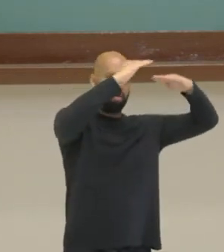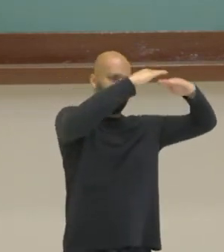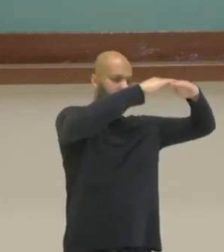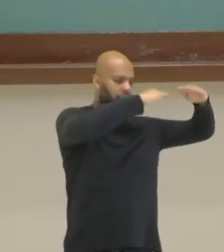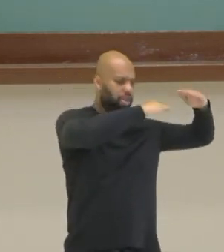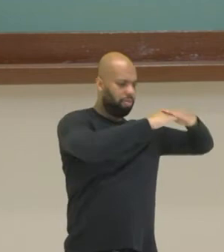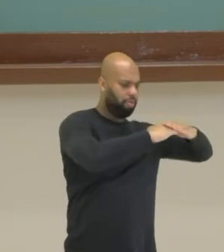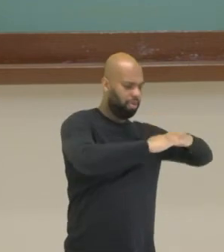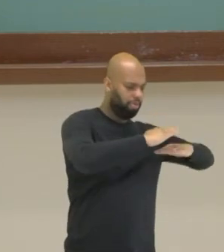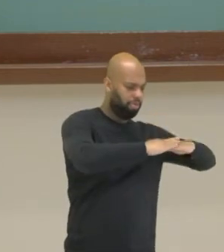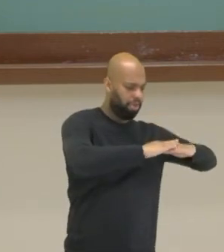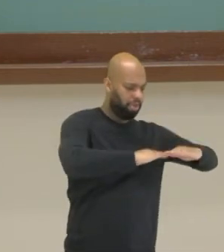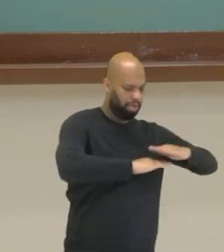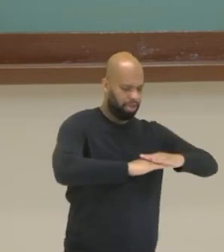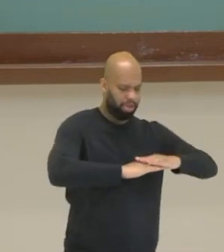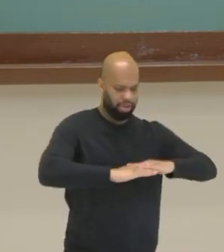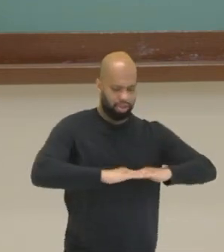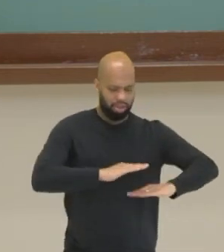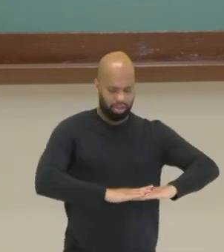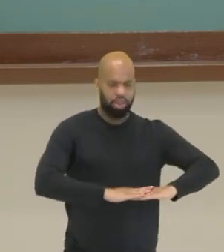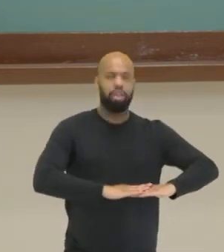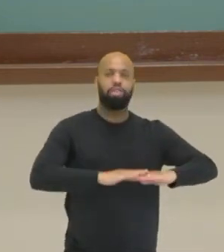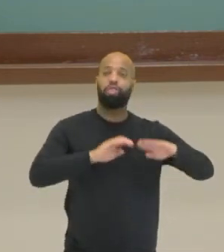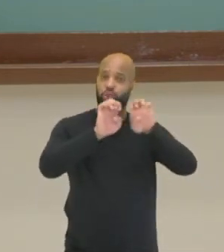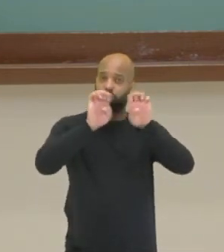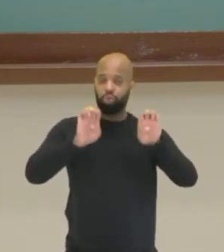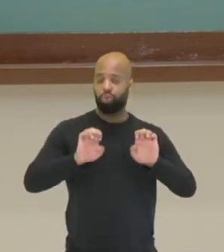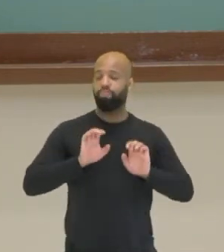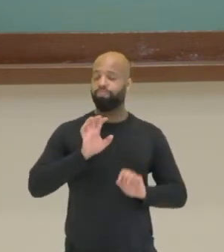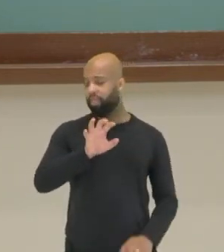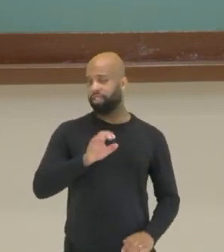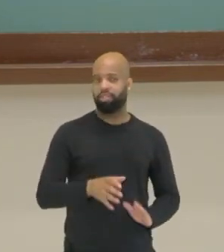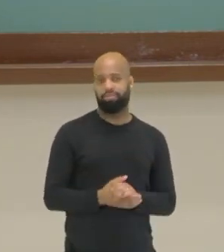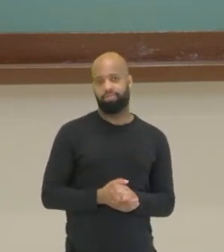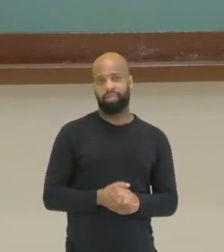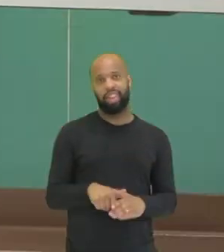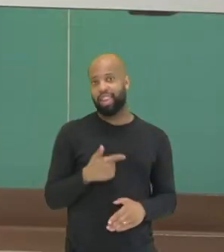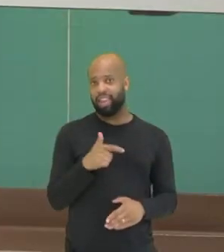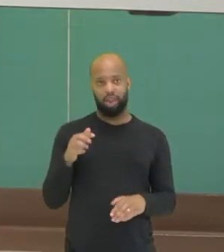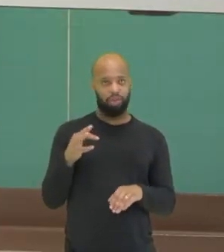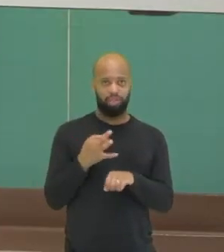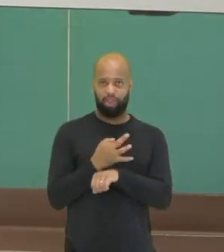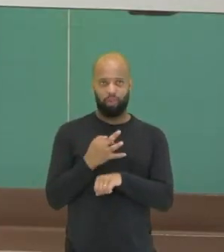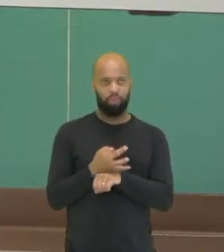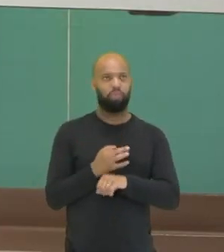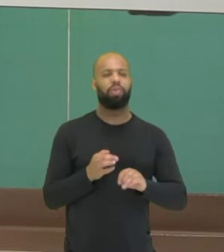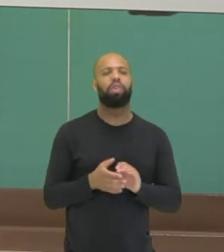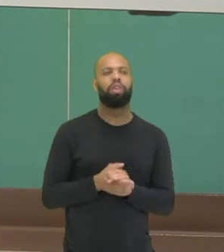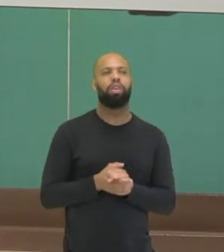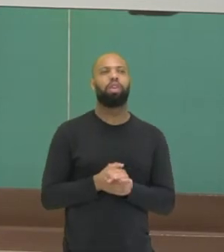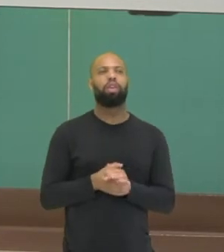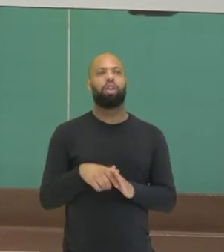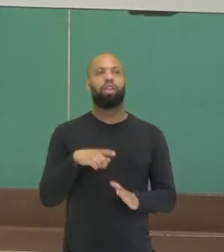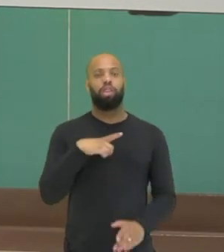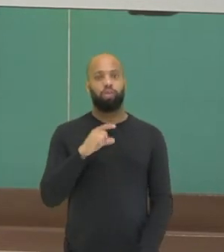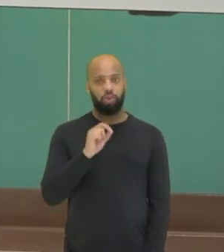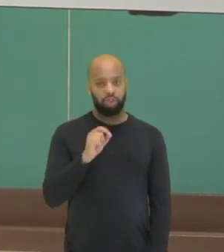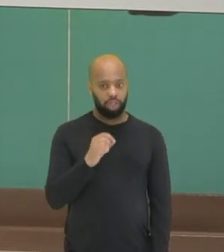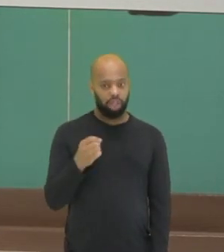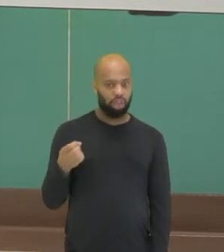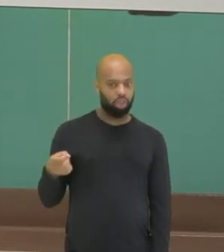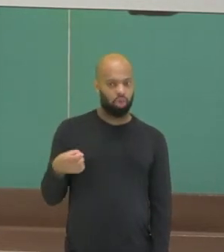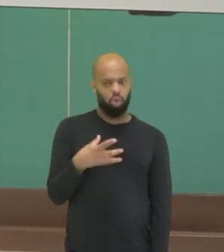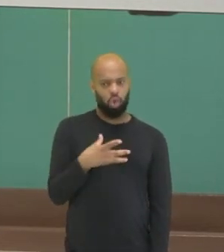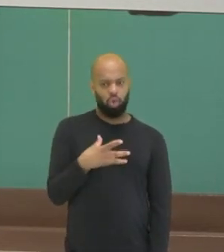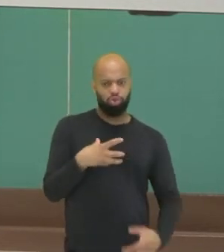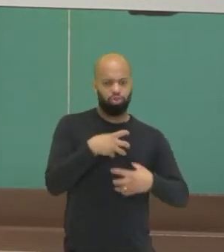da estrutura de uma parede, de algum tipo de construção civil. Modernizou Roma, drenaram pântanos, construíram